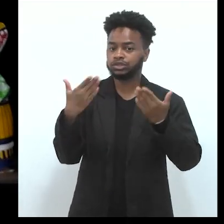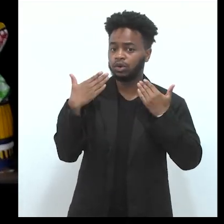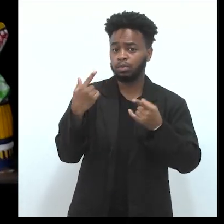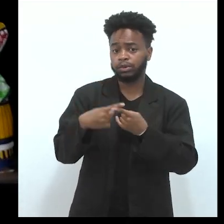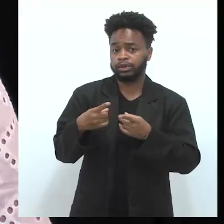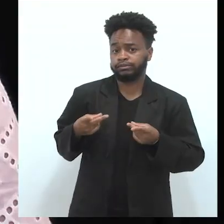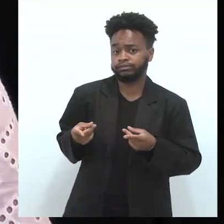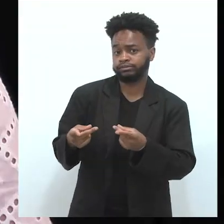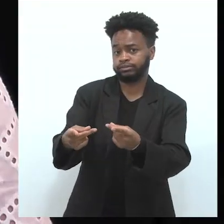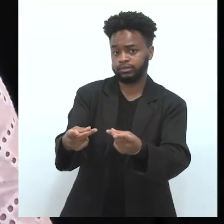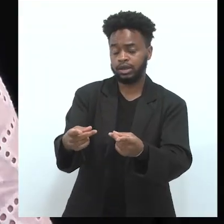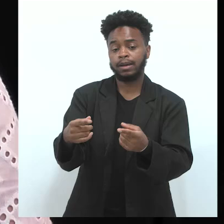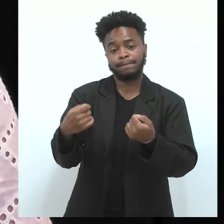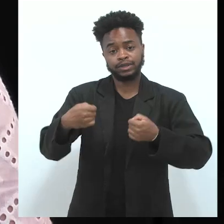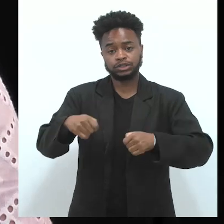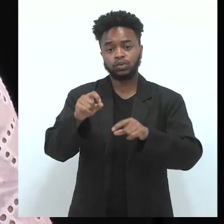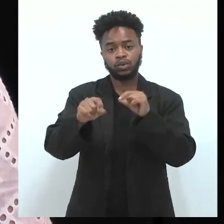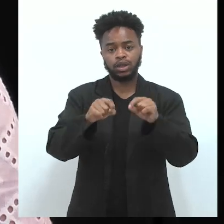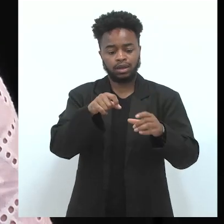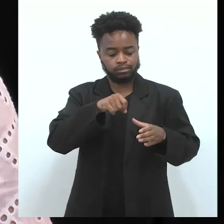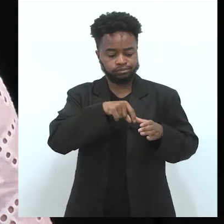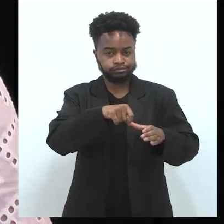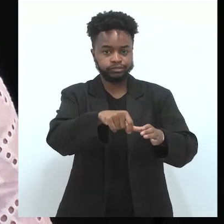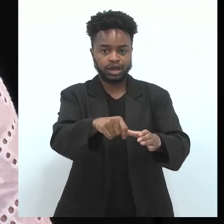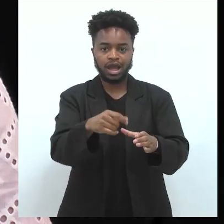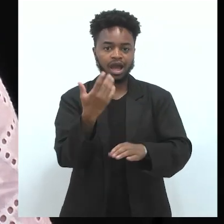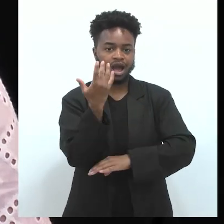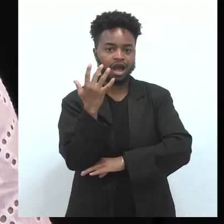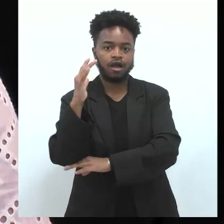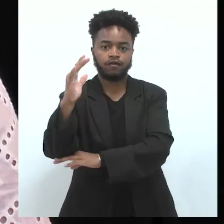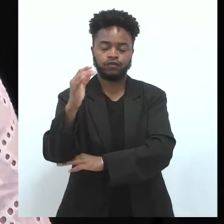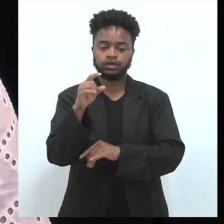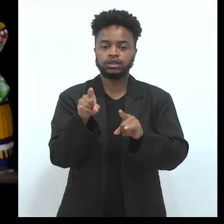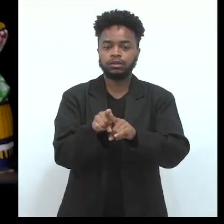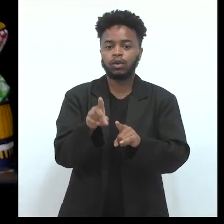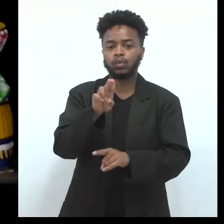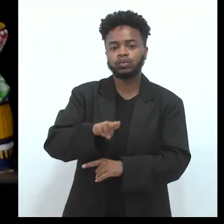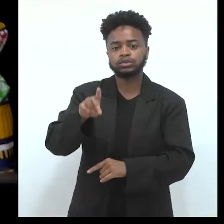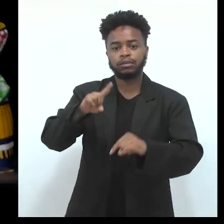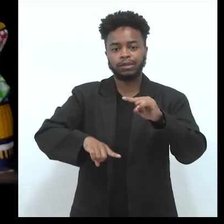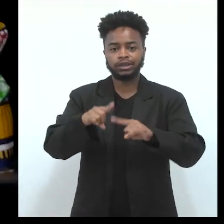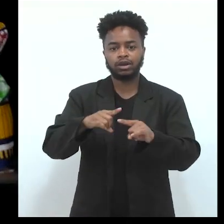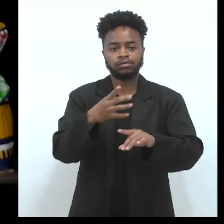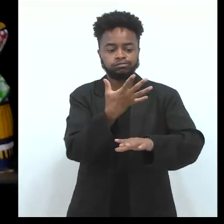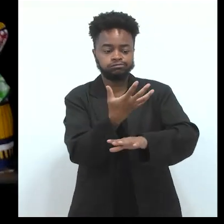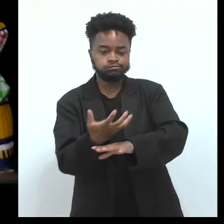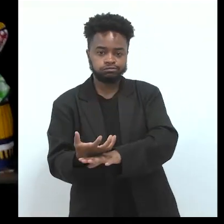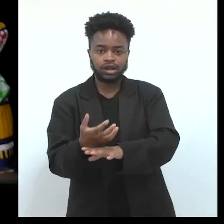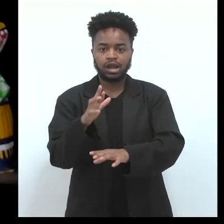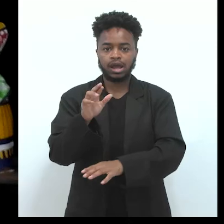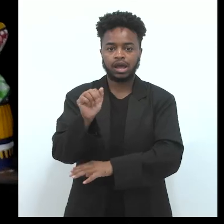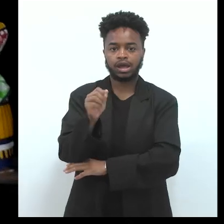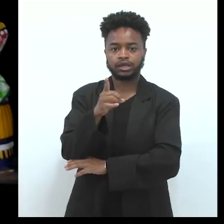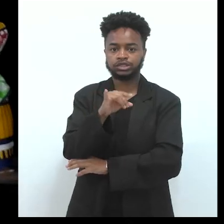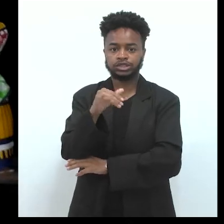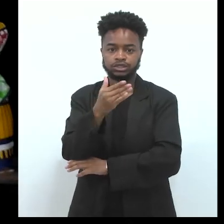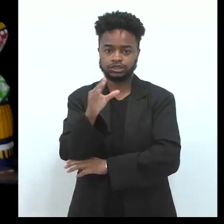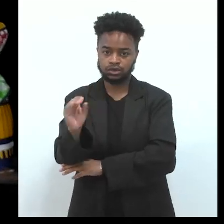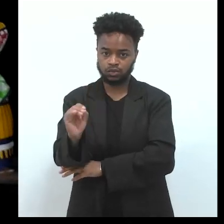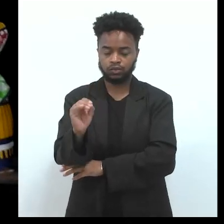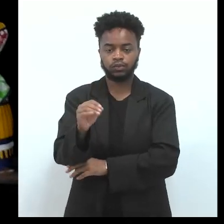efeito permanente. Então, mais arborização, uso de materiais, por exemplo, que refletem a radiação ao invés de